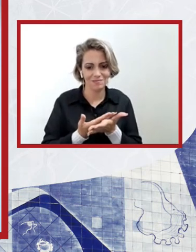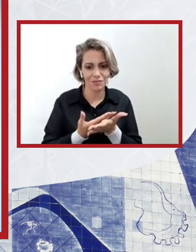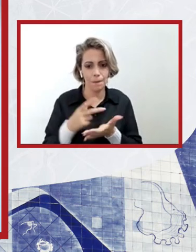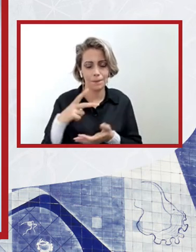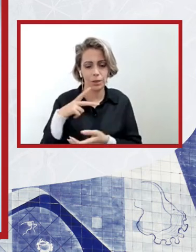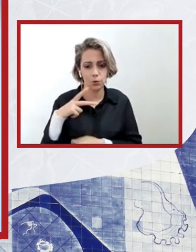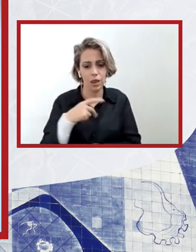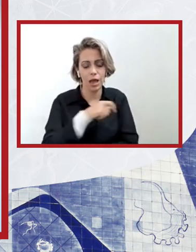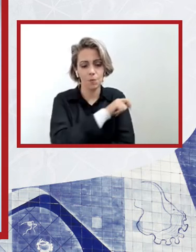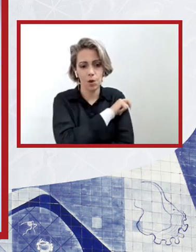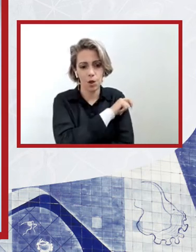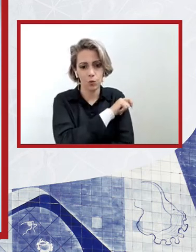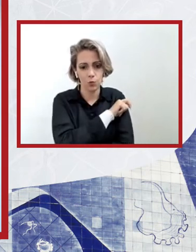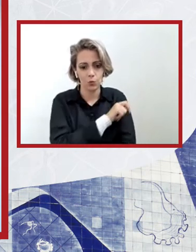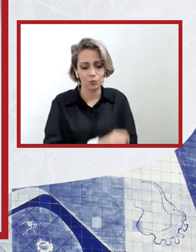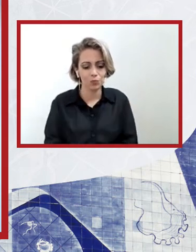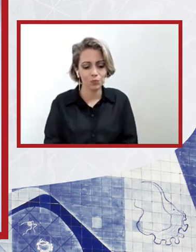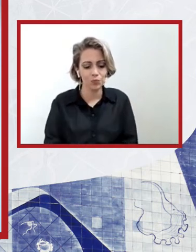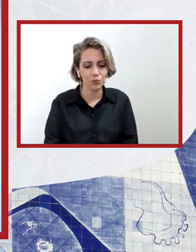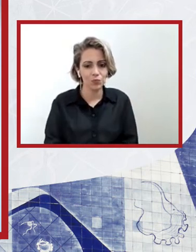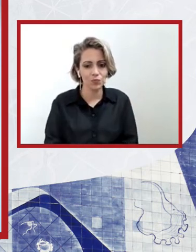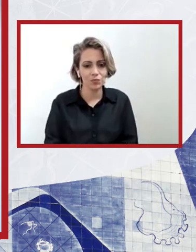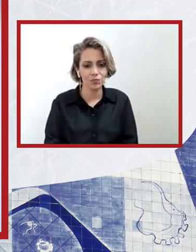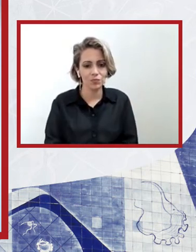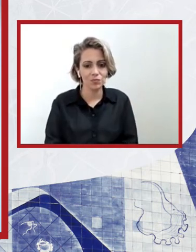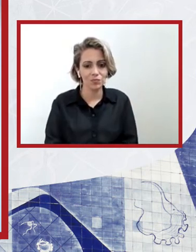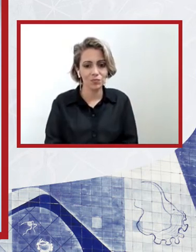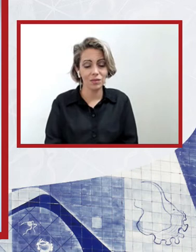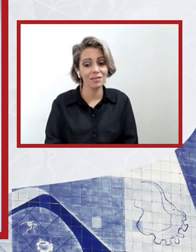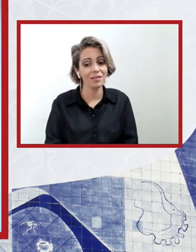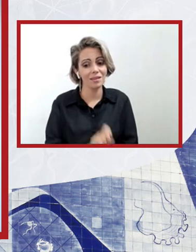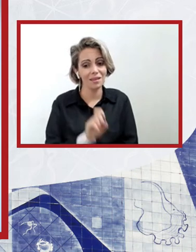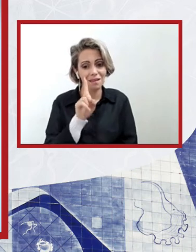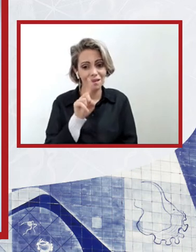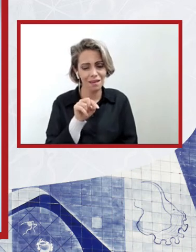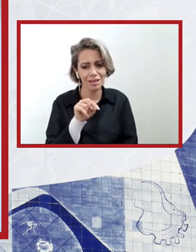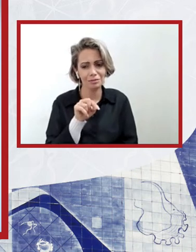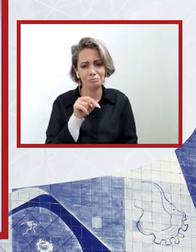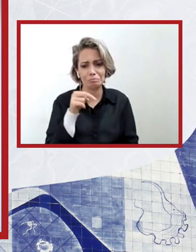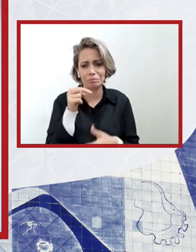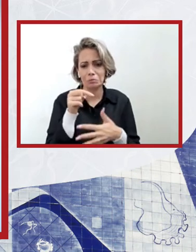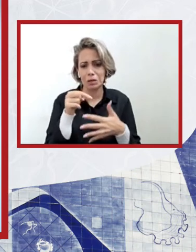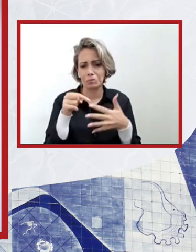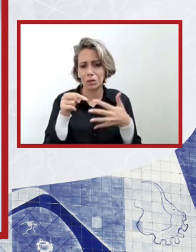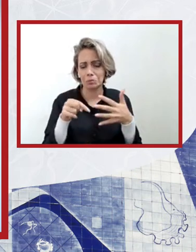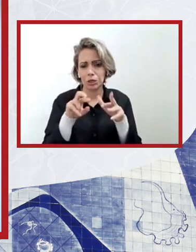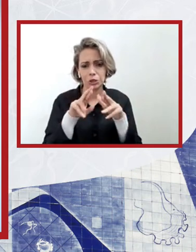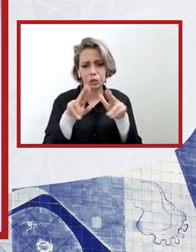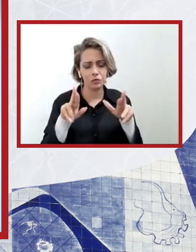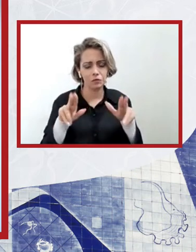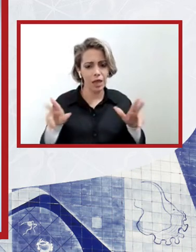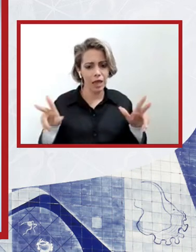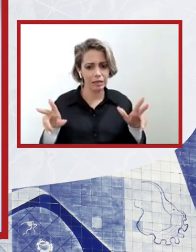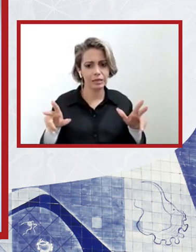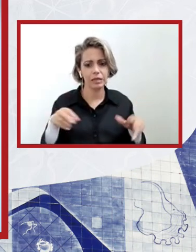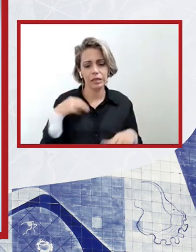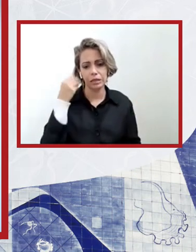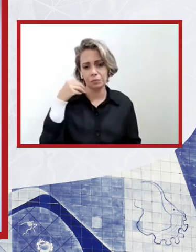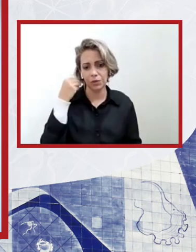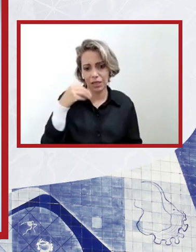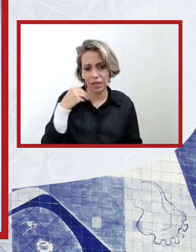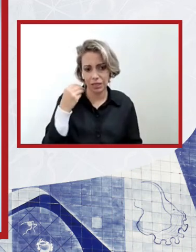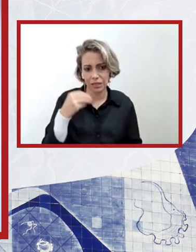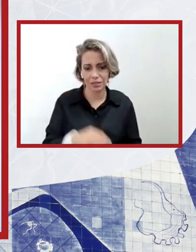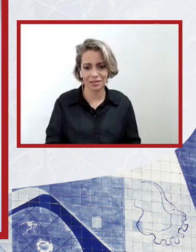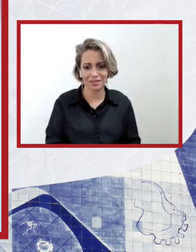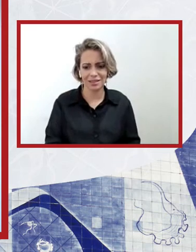mas assim, então, são situações bem diversas. Mas, Bianca, ainda tem quantos